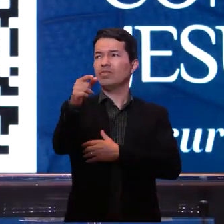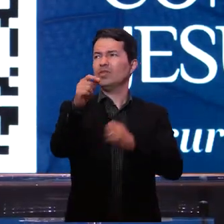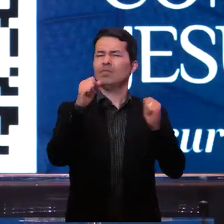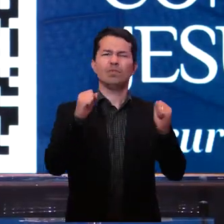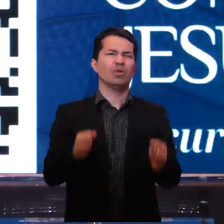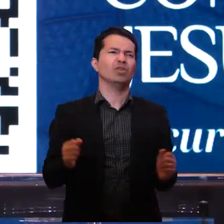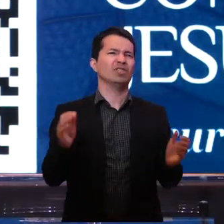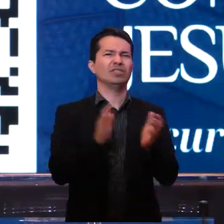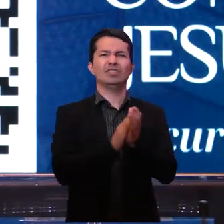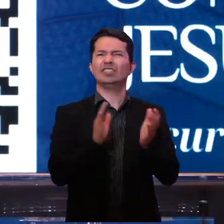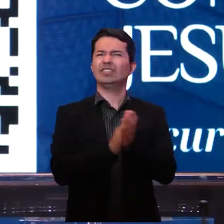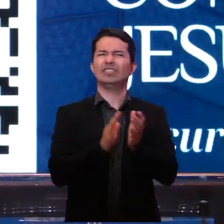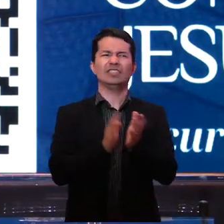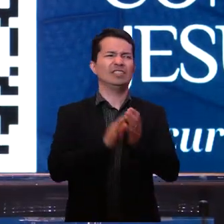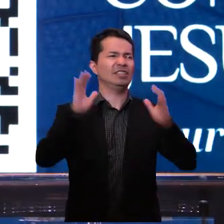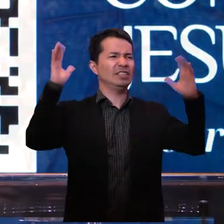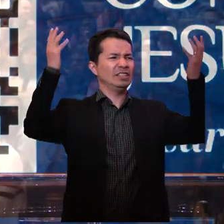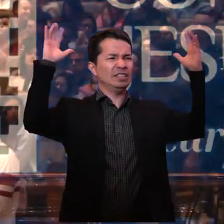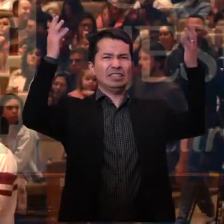em festa.